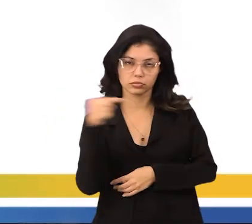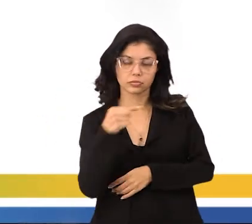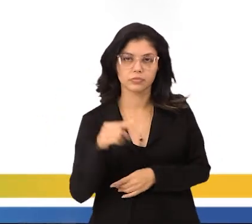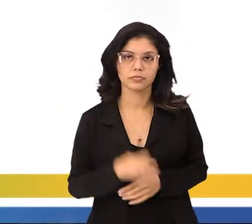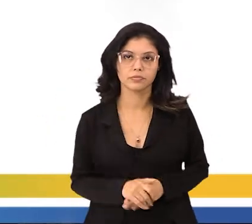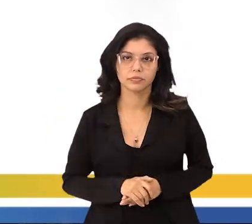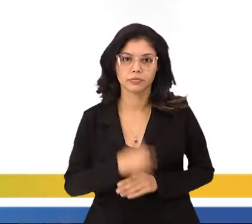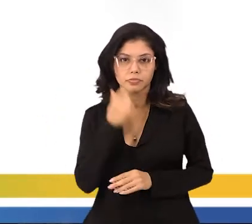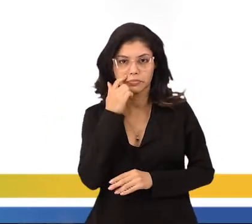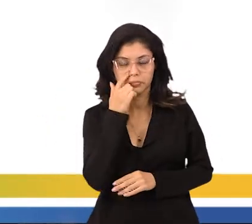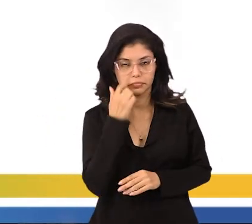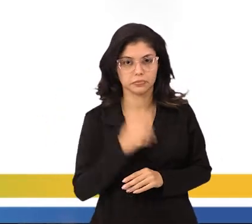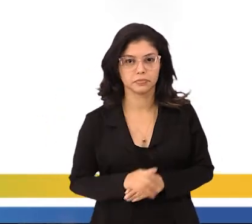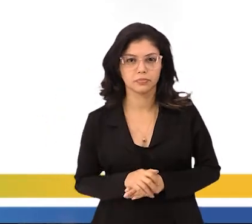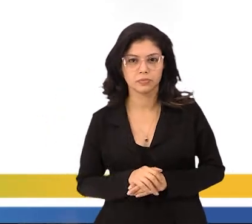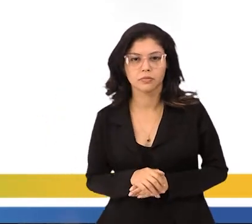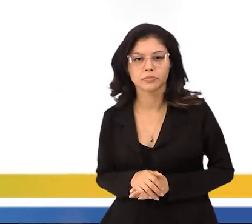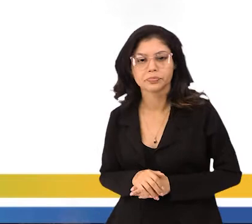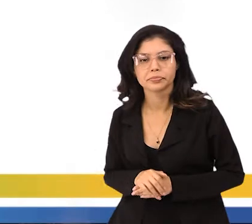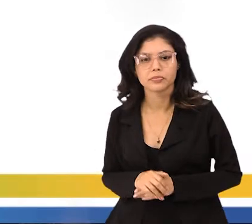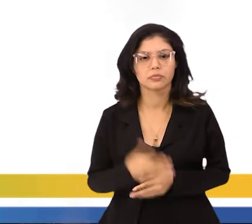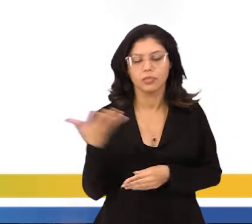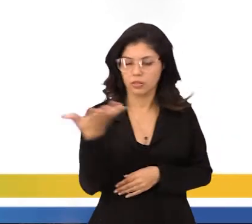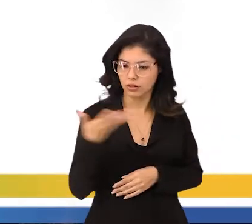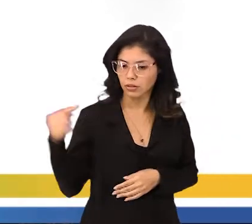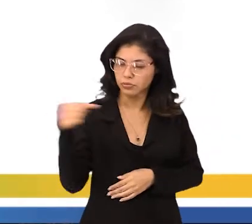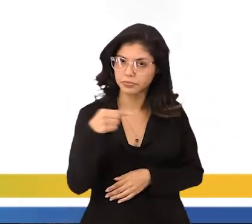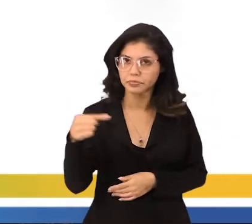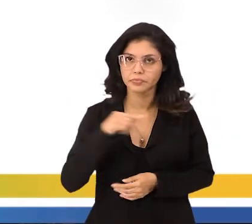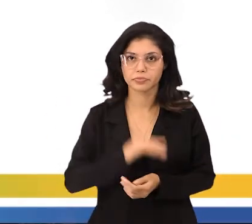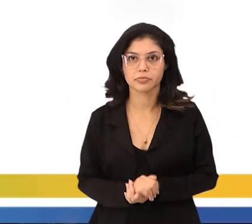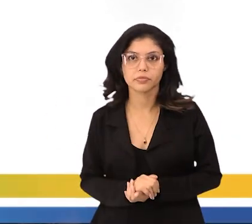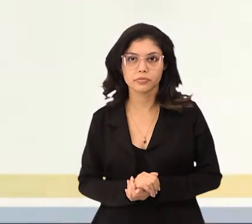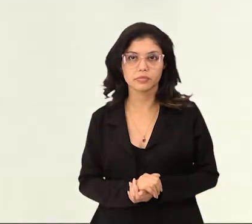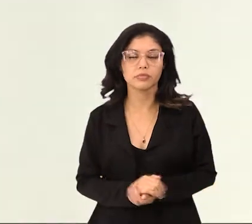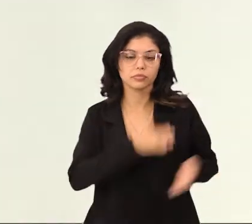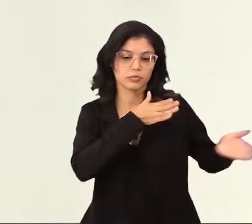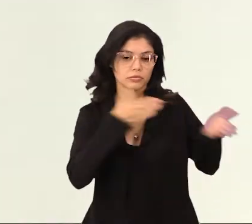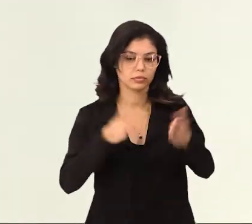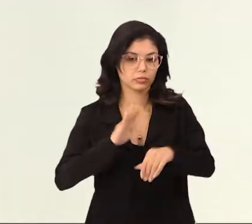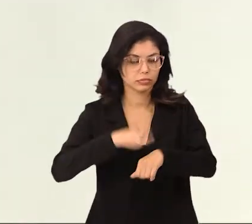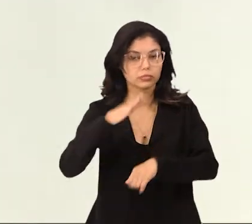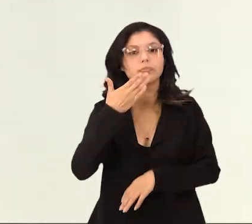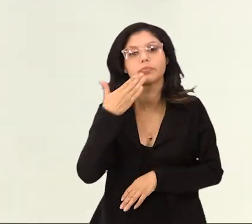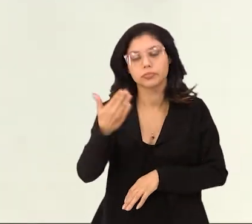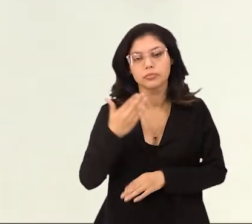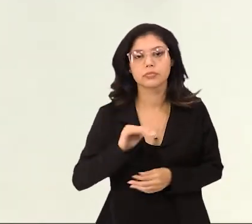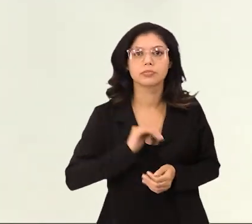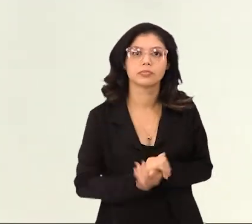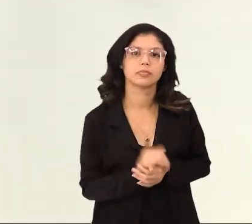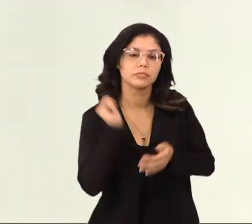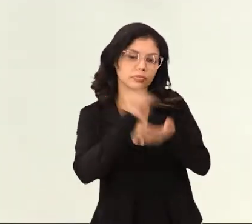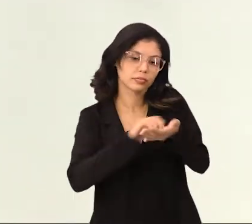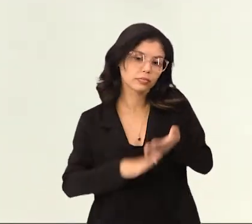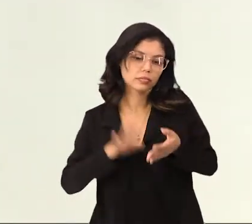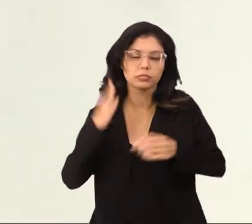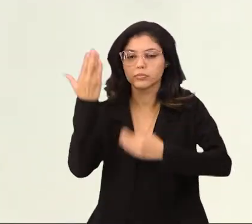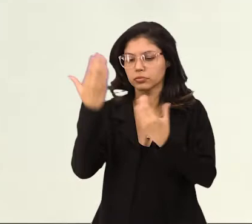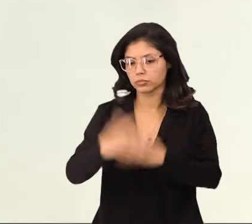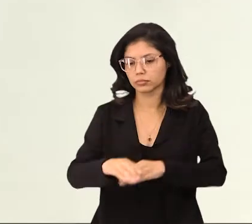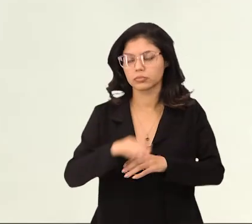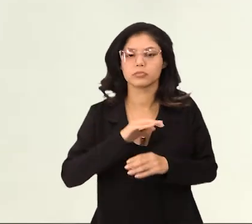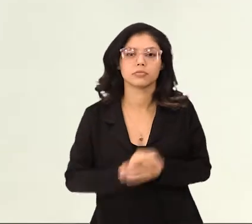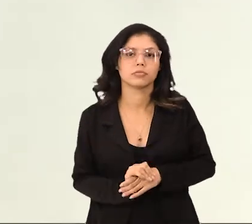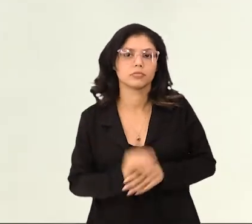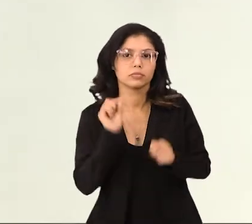base negativa, gente. Porque a base negativa é a parte que mais se pede em exercícios, mas em concurso. A